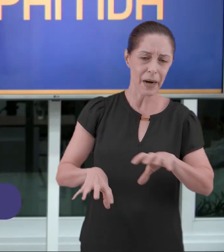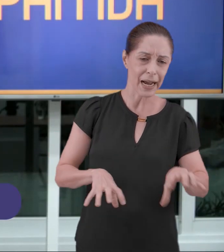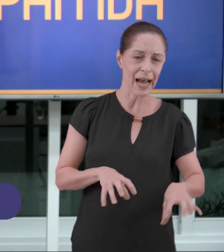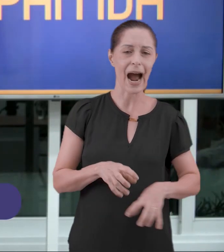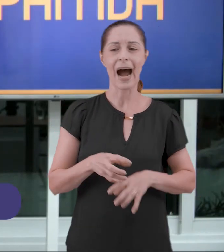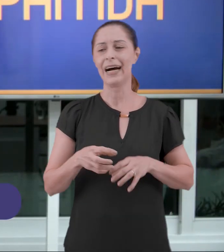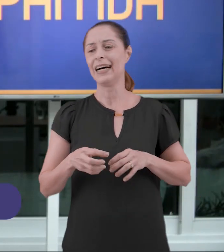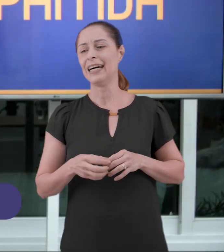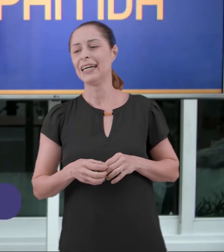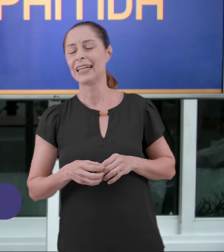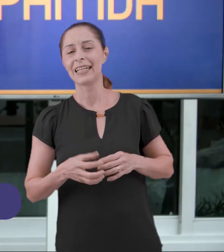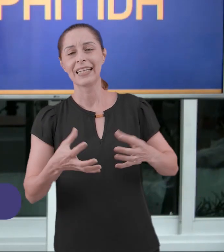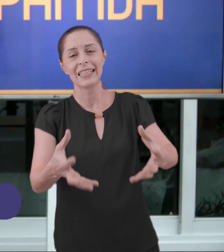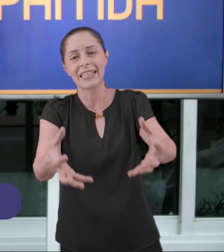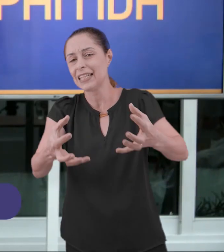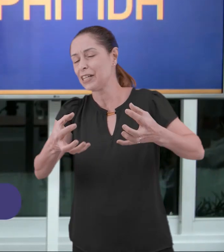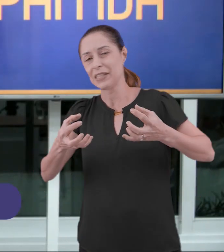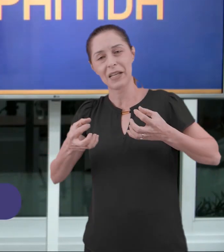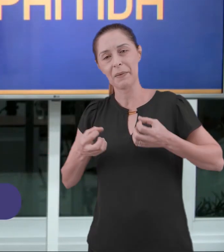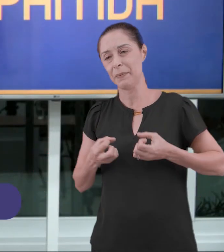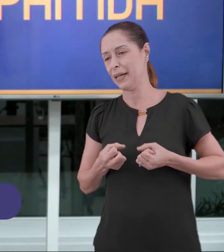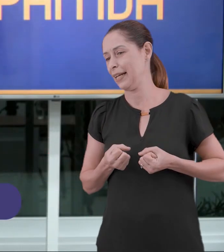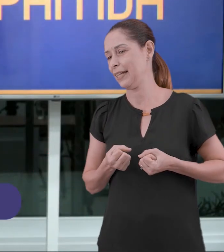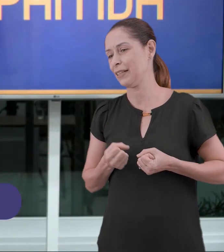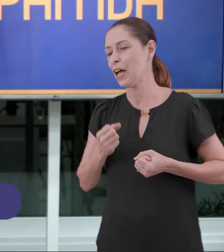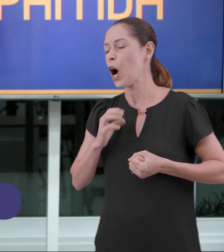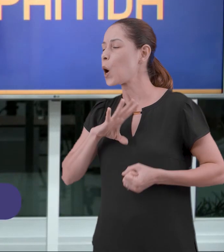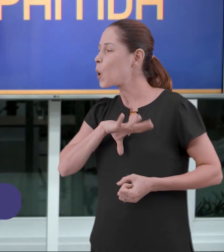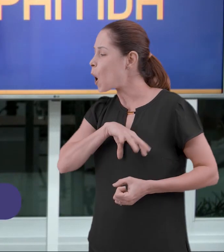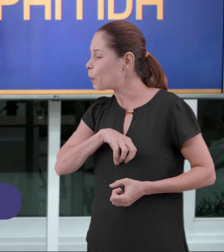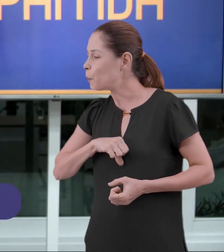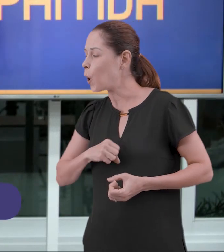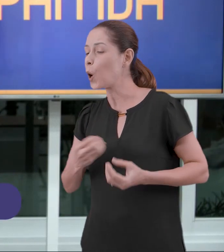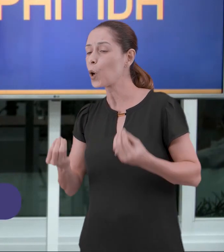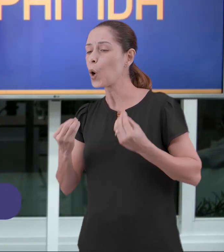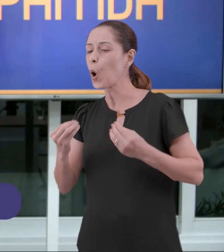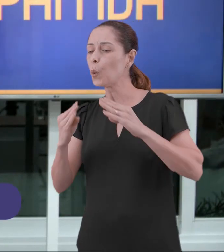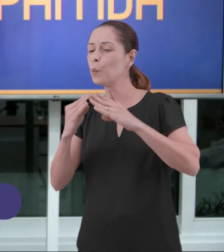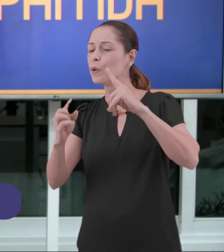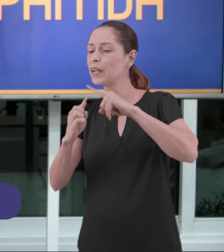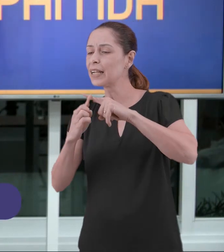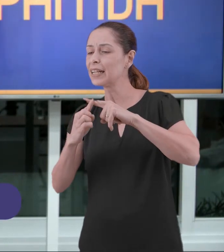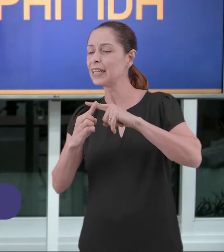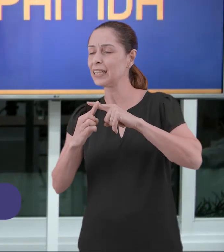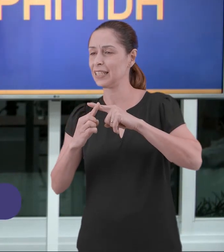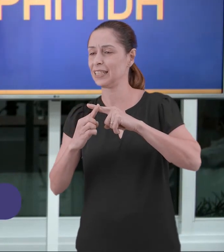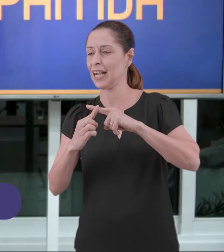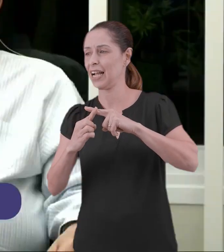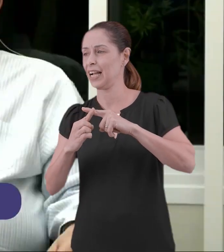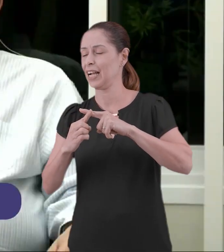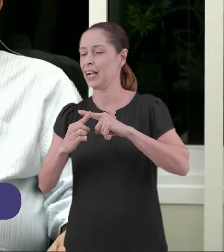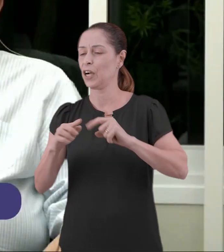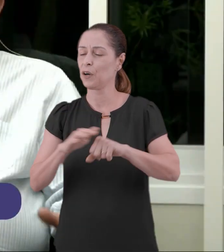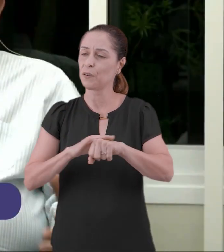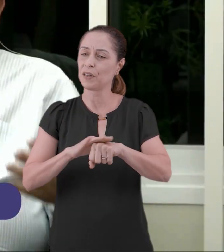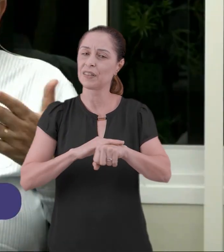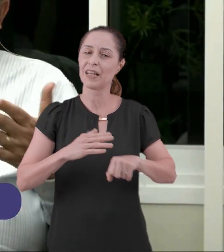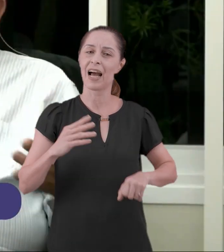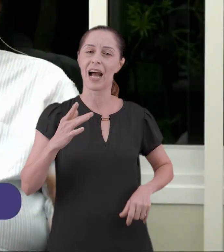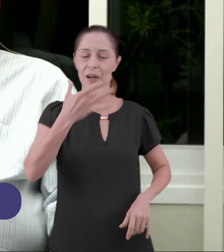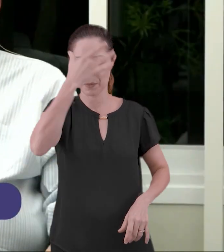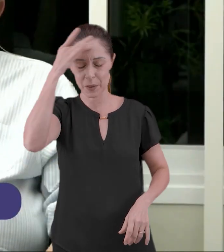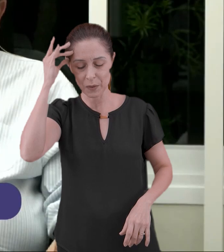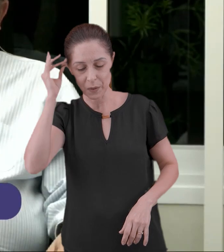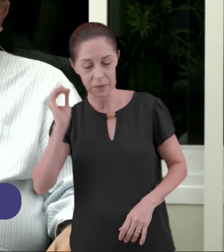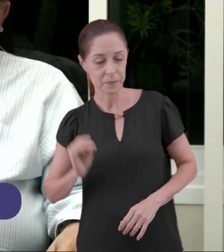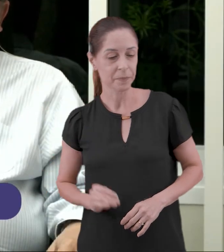que essas pessoas possam ser recebidas e como a igreja deve agir com essas pessoas. Ô Lídia,